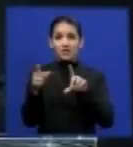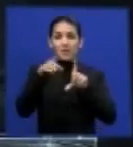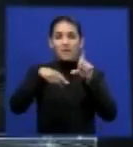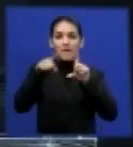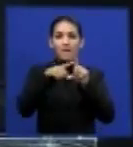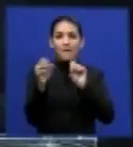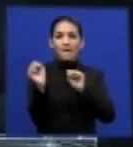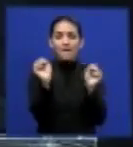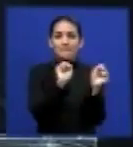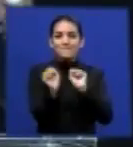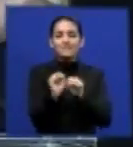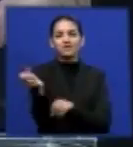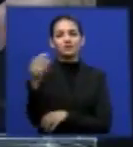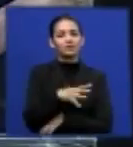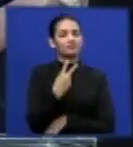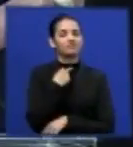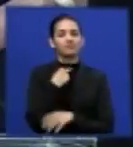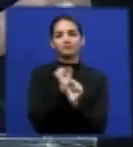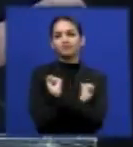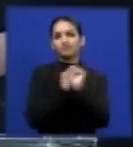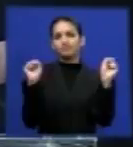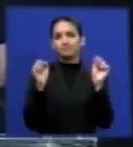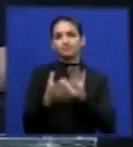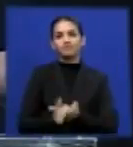possível, tecnicamente.